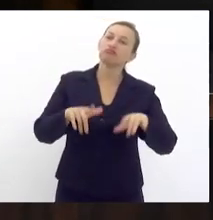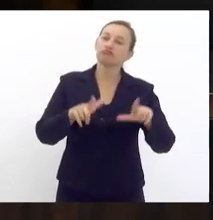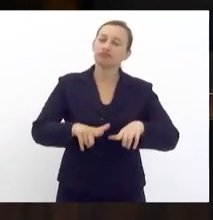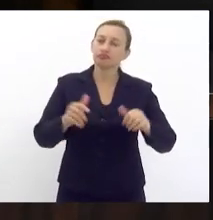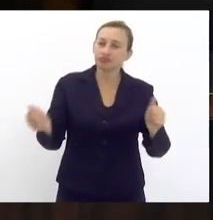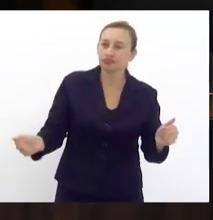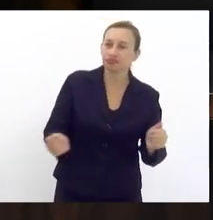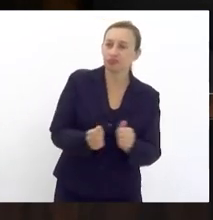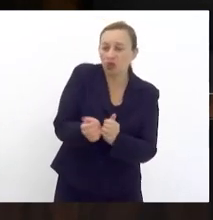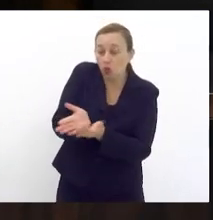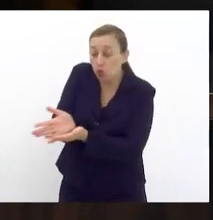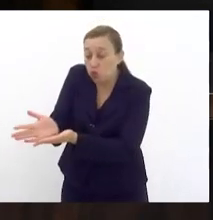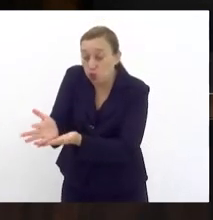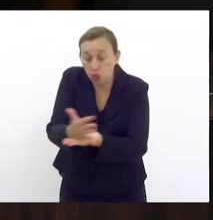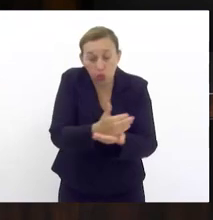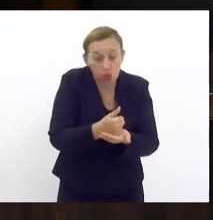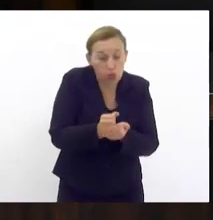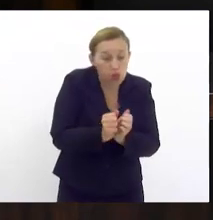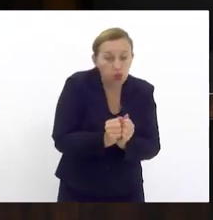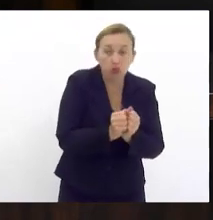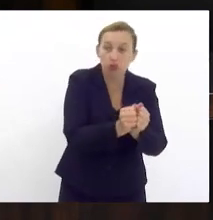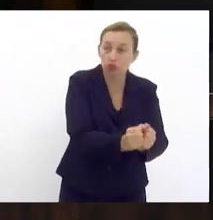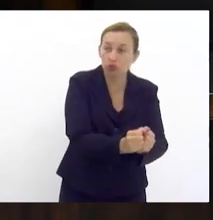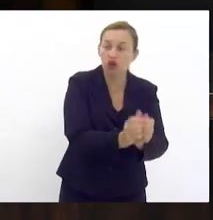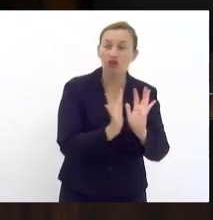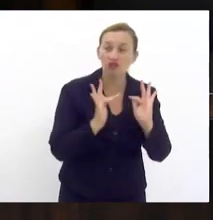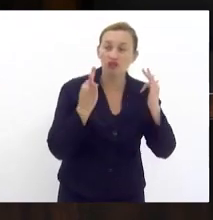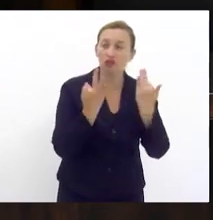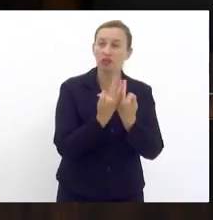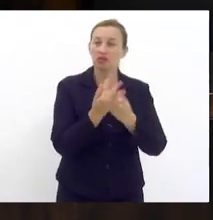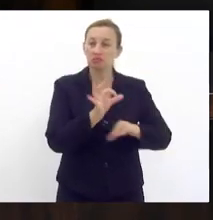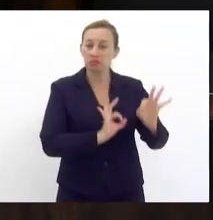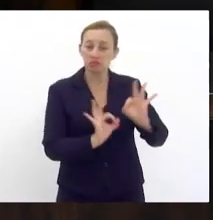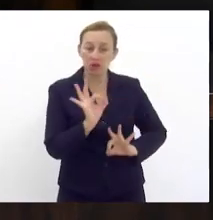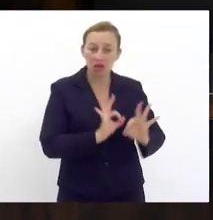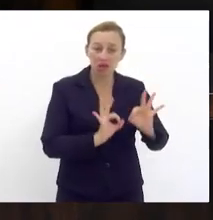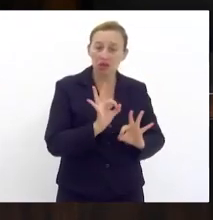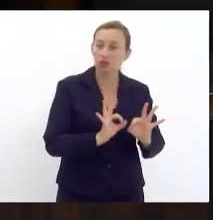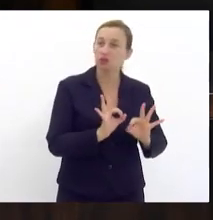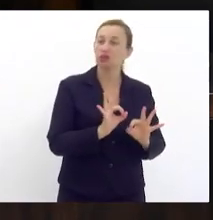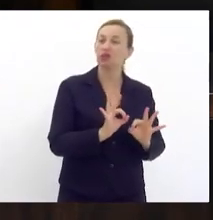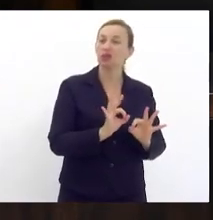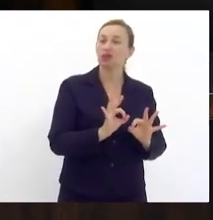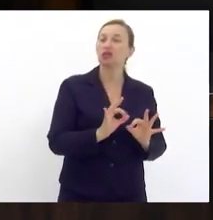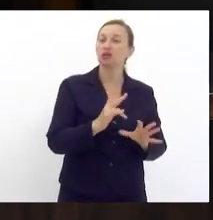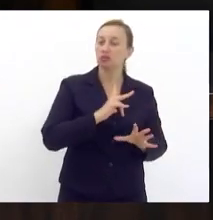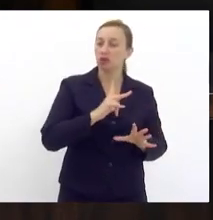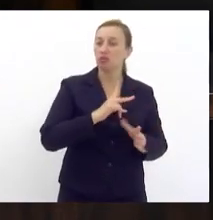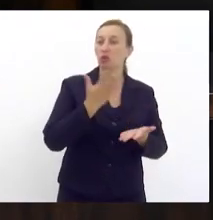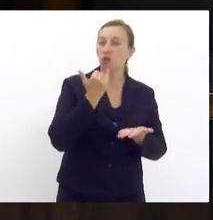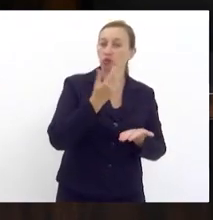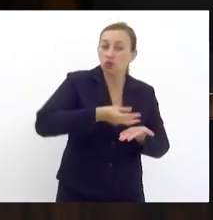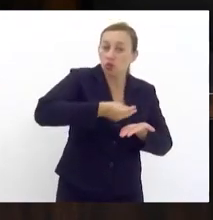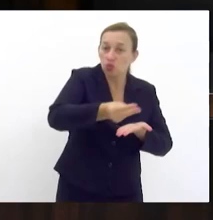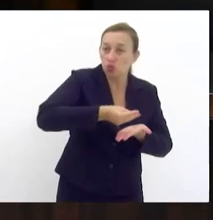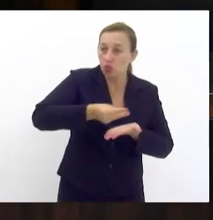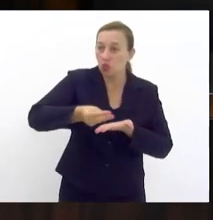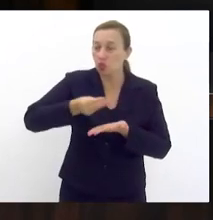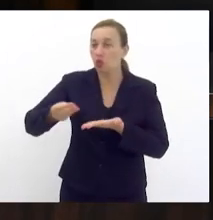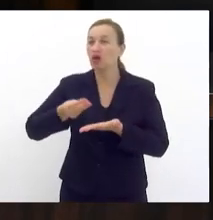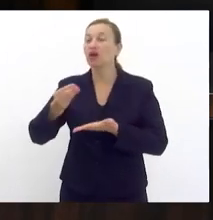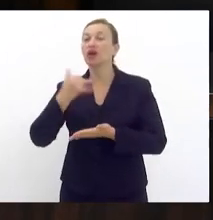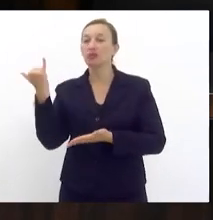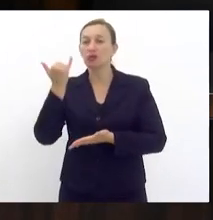juntaram, fizeram várias famílias, né, fazendo a própria comida e levando ali. Isso é muito importante, essa união, de que